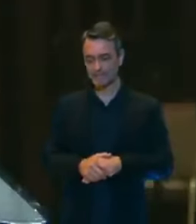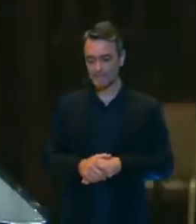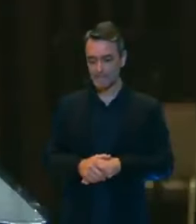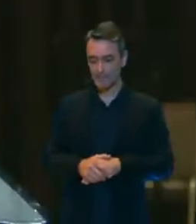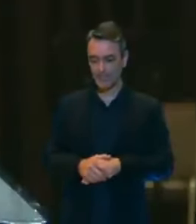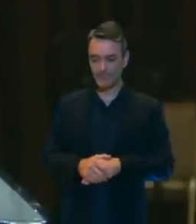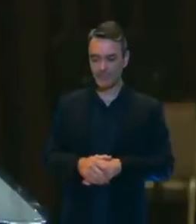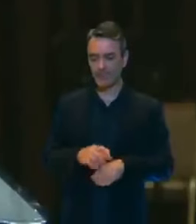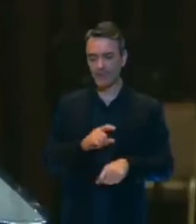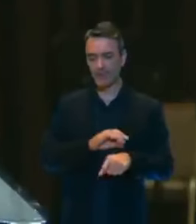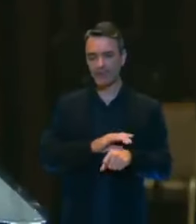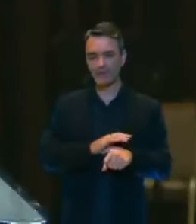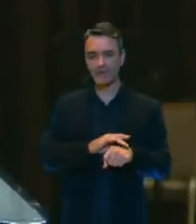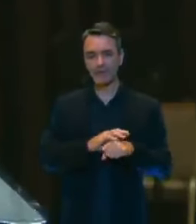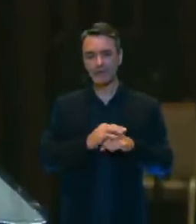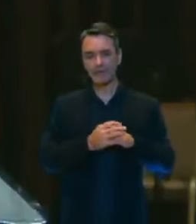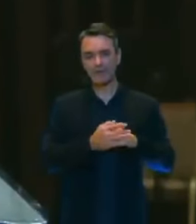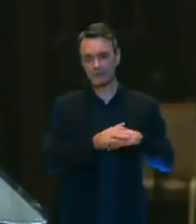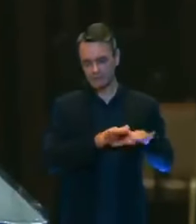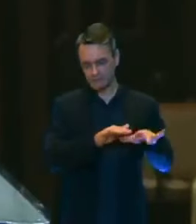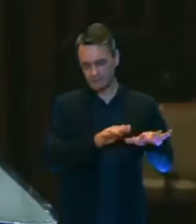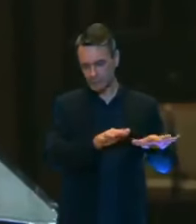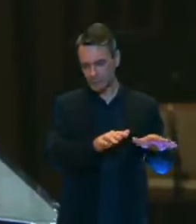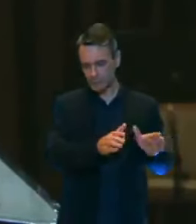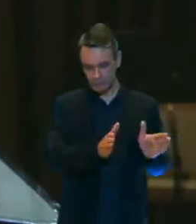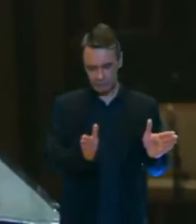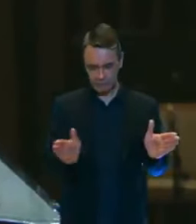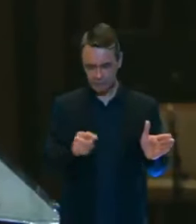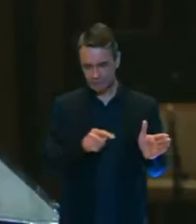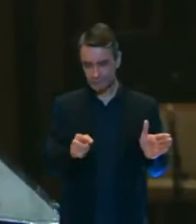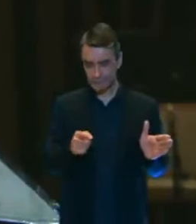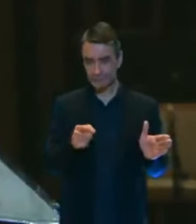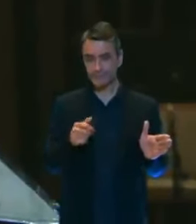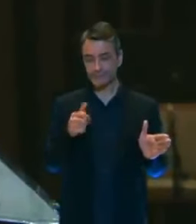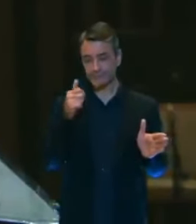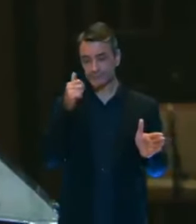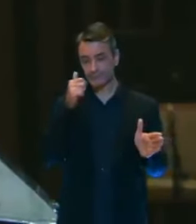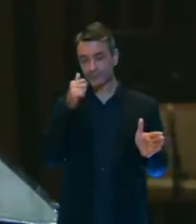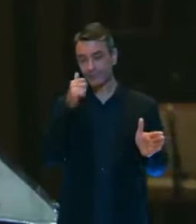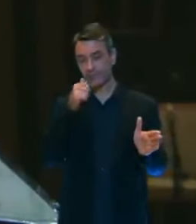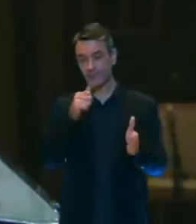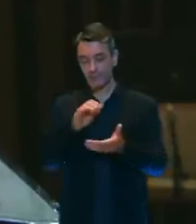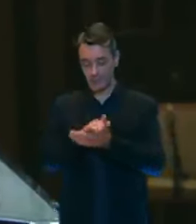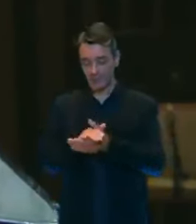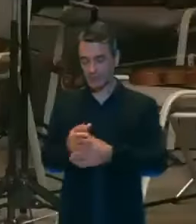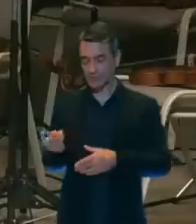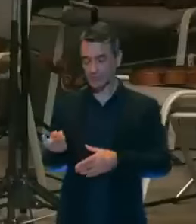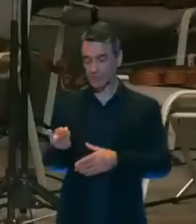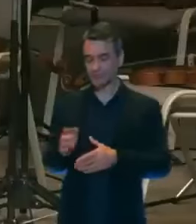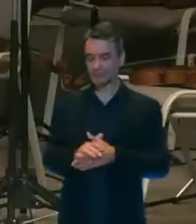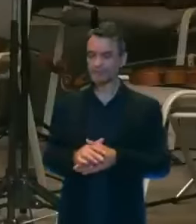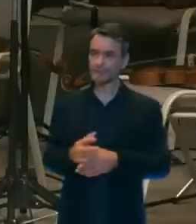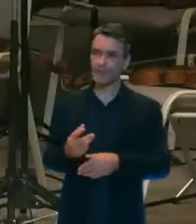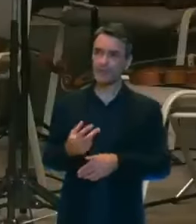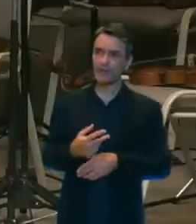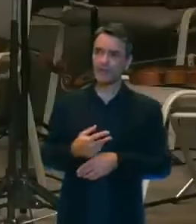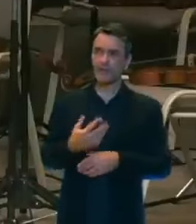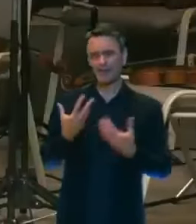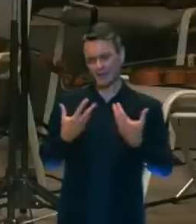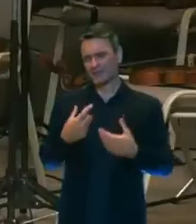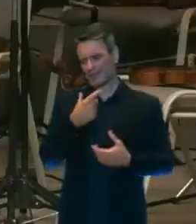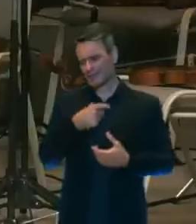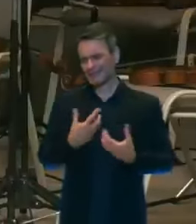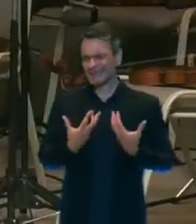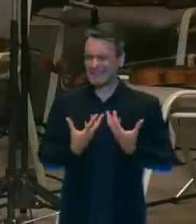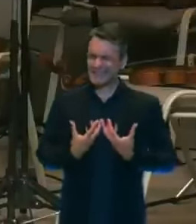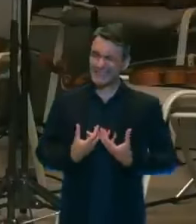determinado tempo na pandemia já, eu e a minha esposa, um dia eu estava muito cansado. E